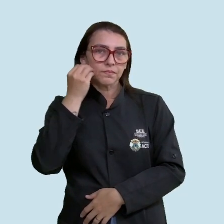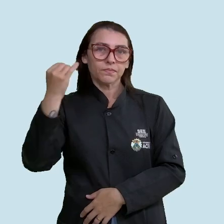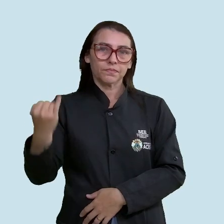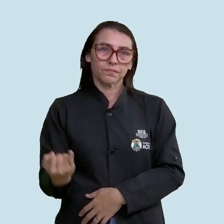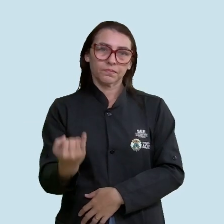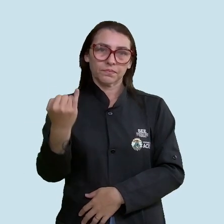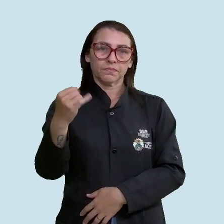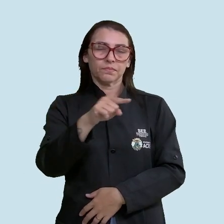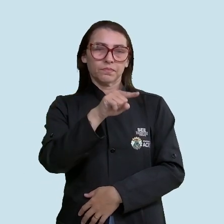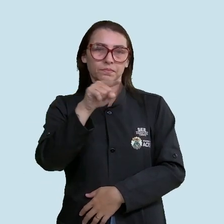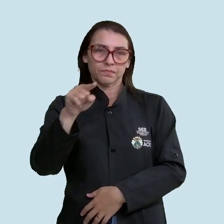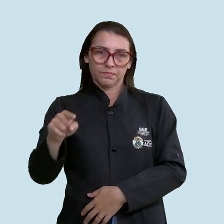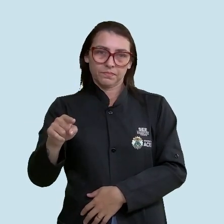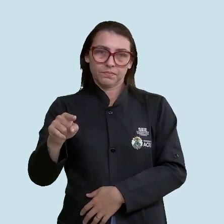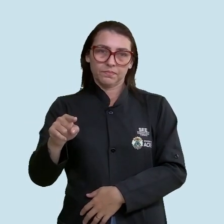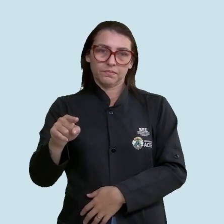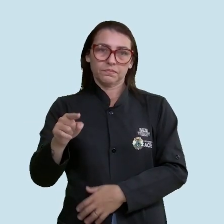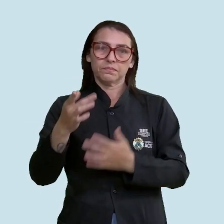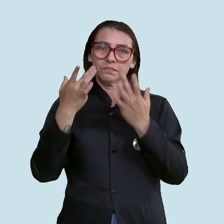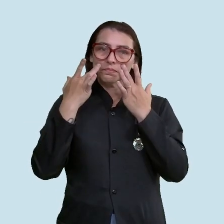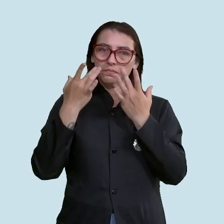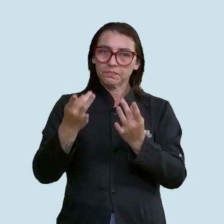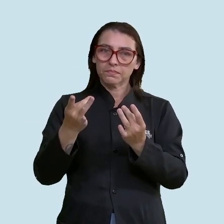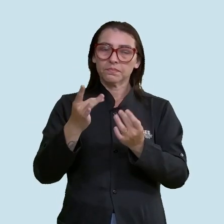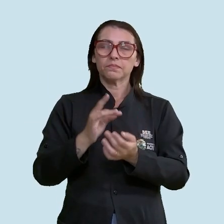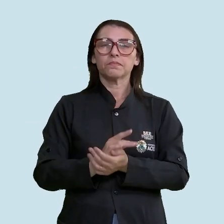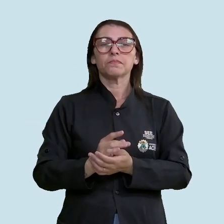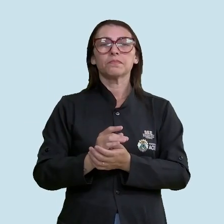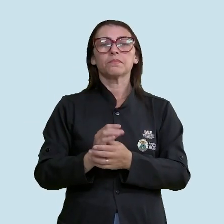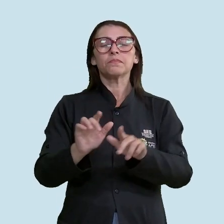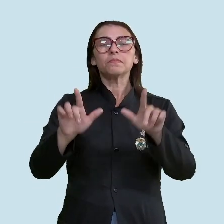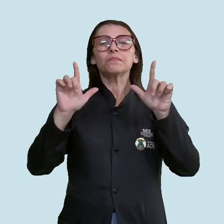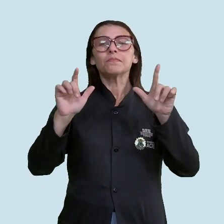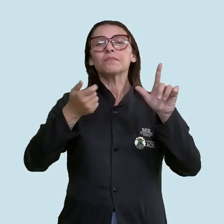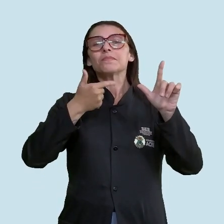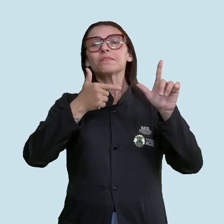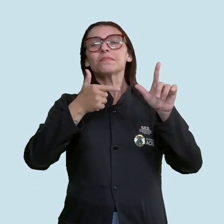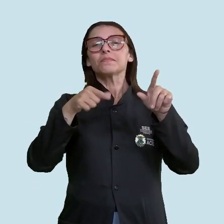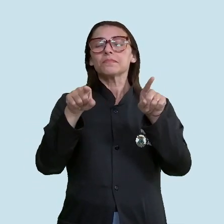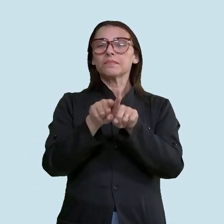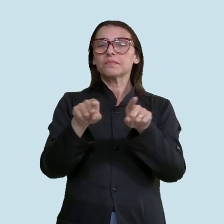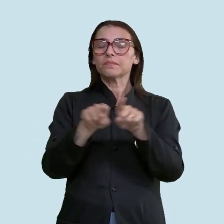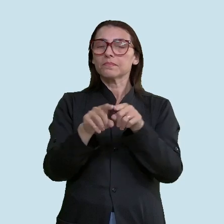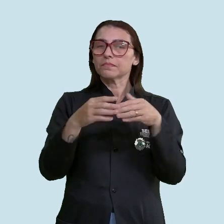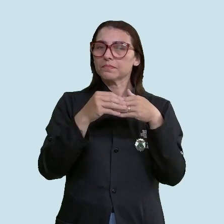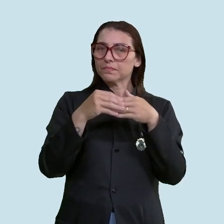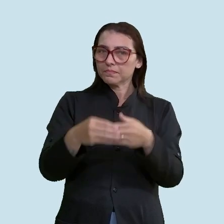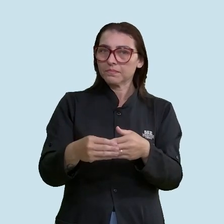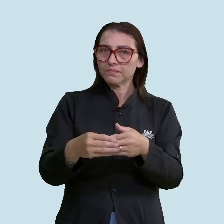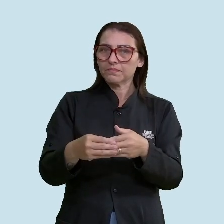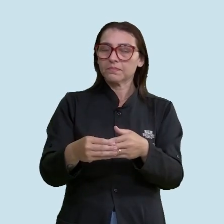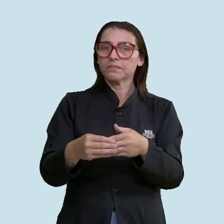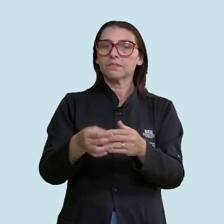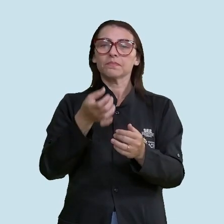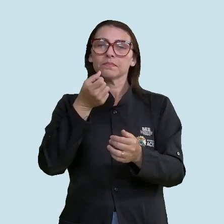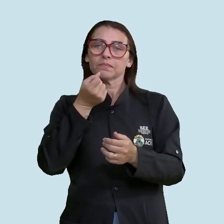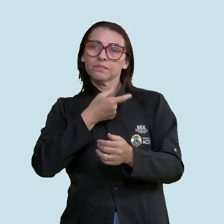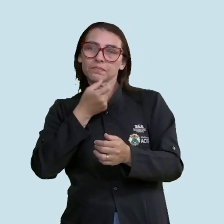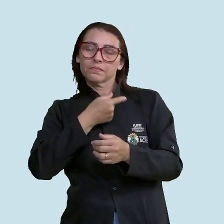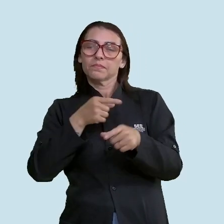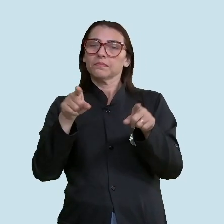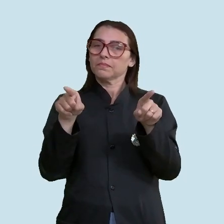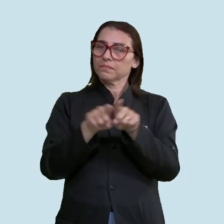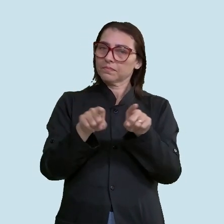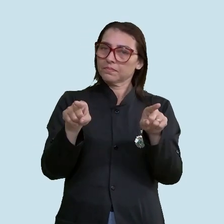importante você estar atento a isso. Os memes, eles também trazem humor e